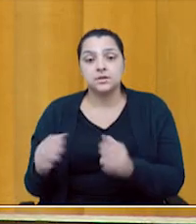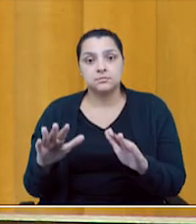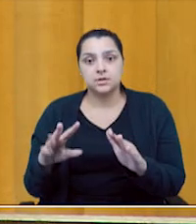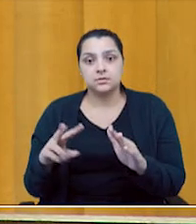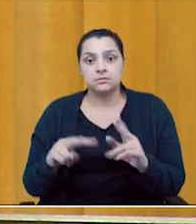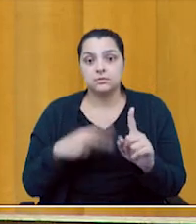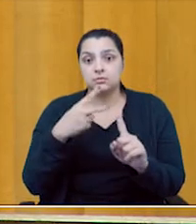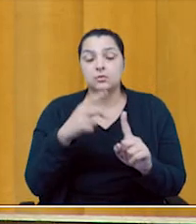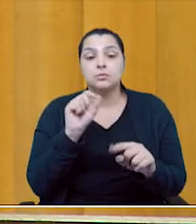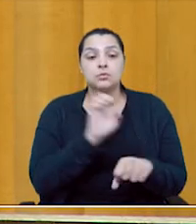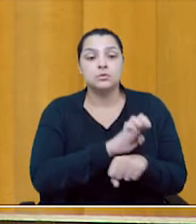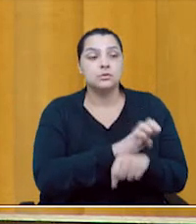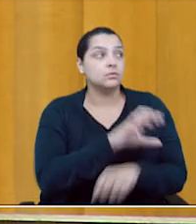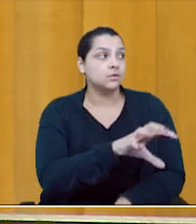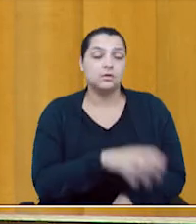estados.